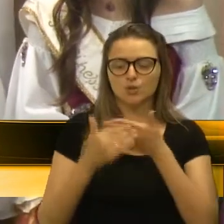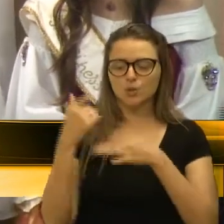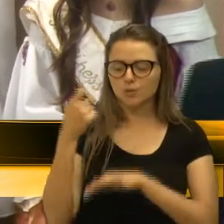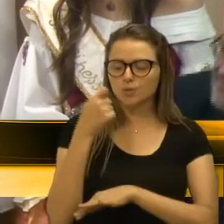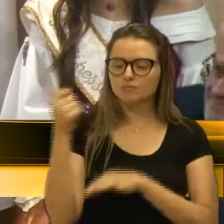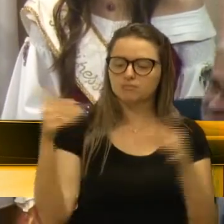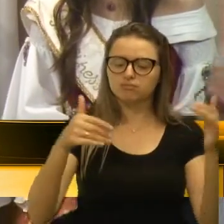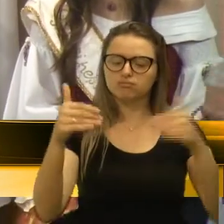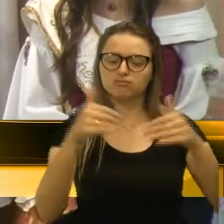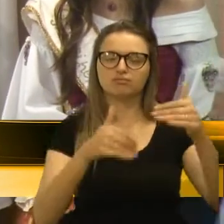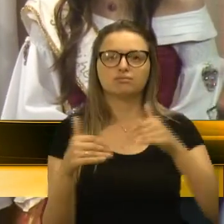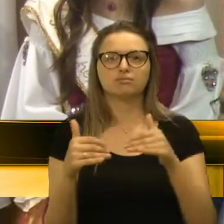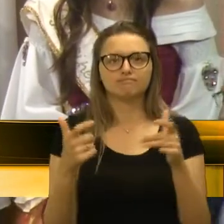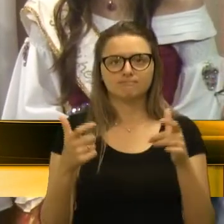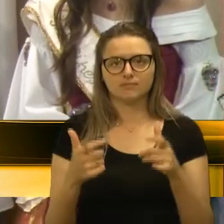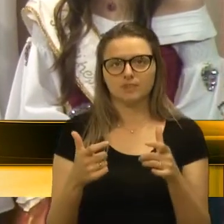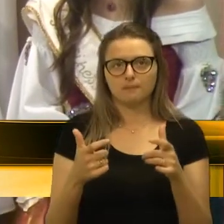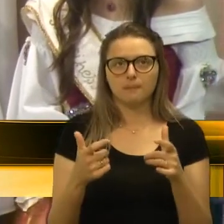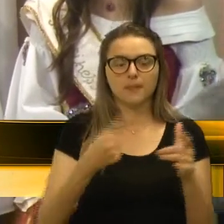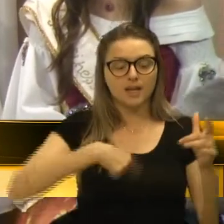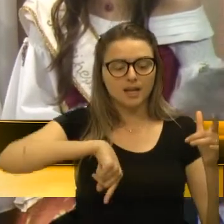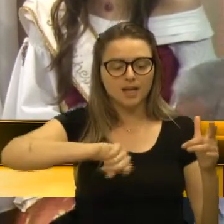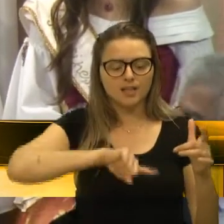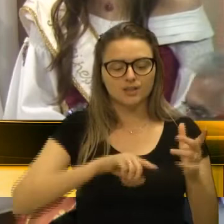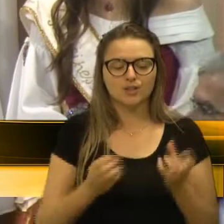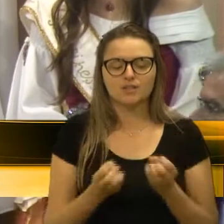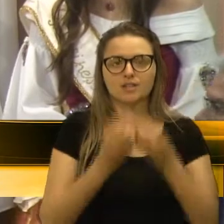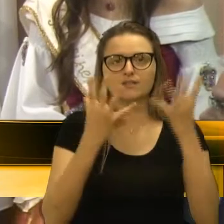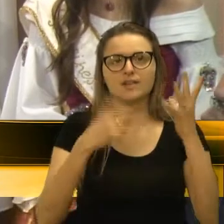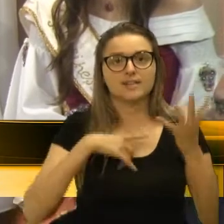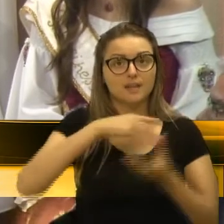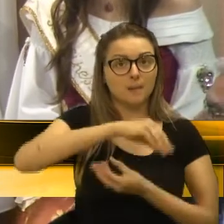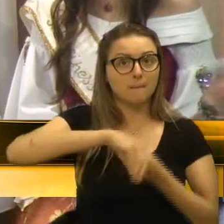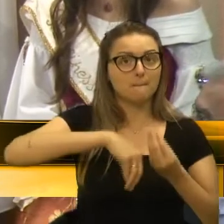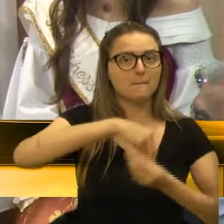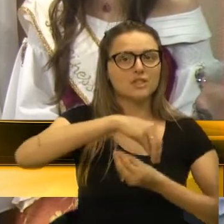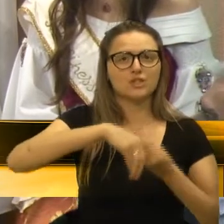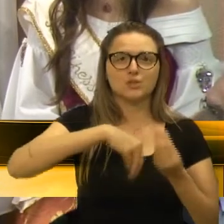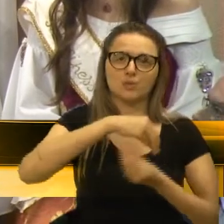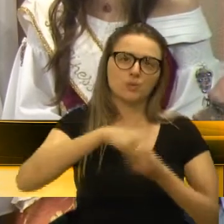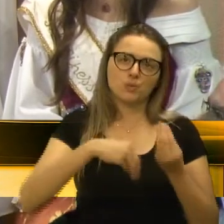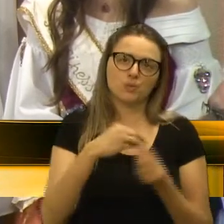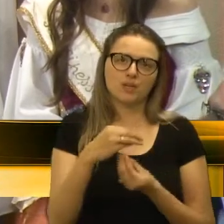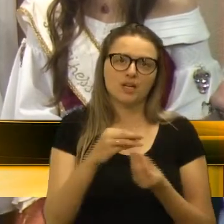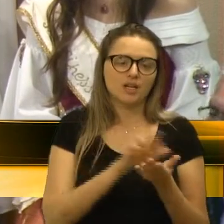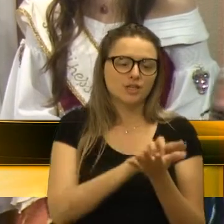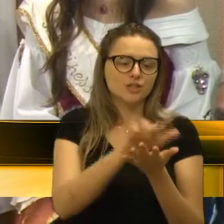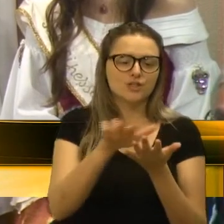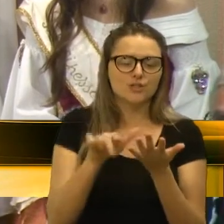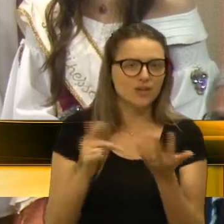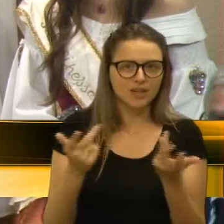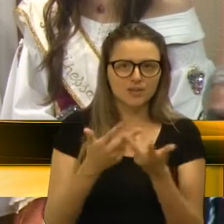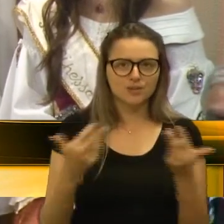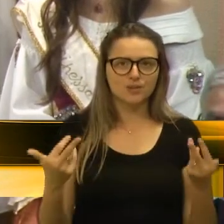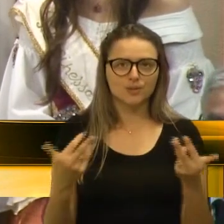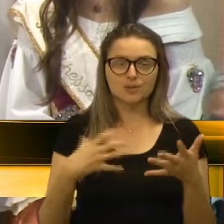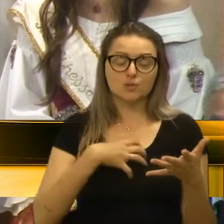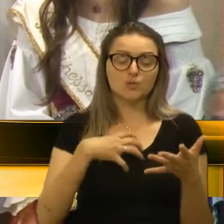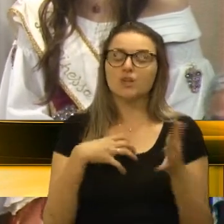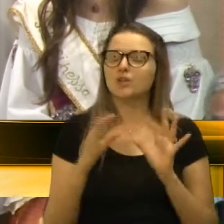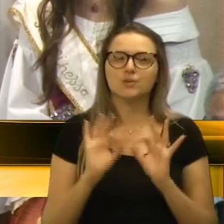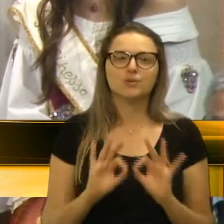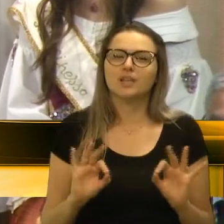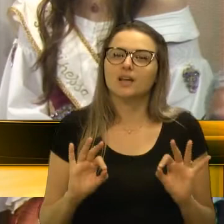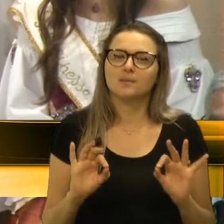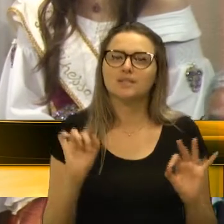Brasil. Nossa festa tem uma mescla de grandiosidade e simplicidade. Isso é